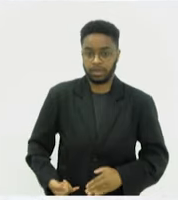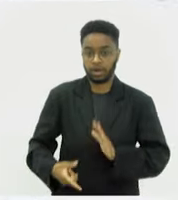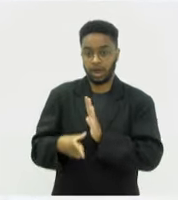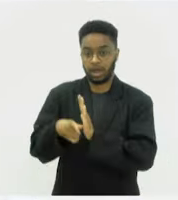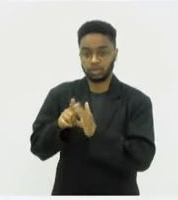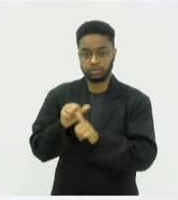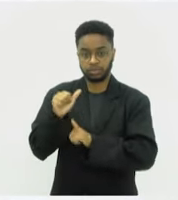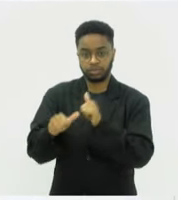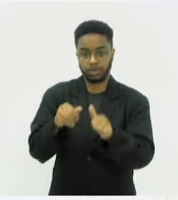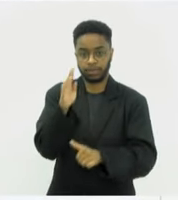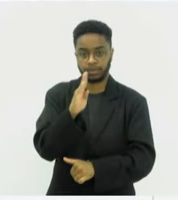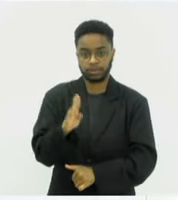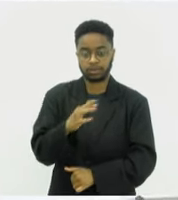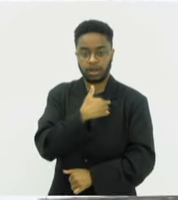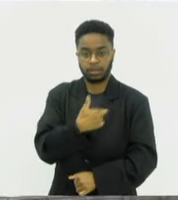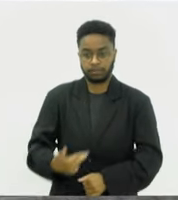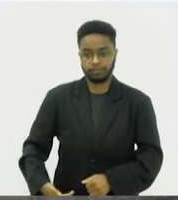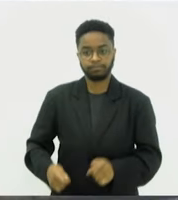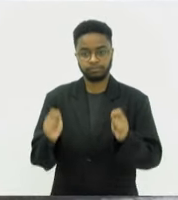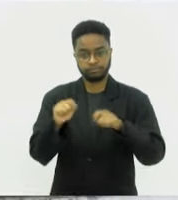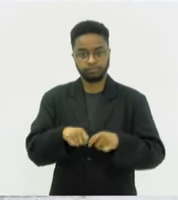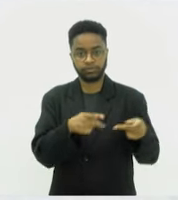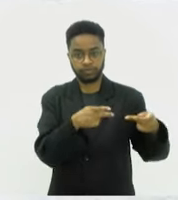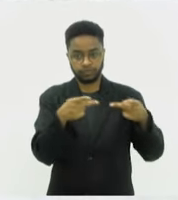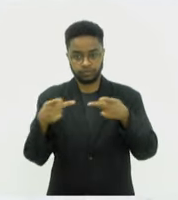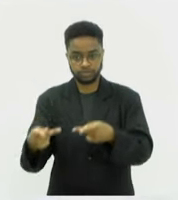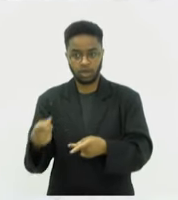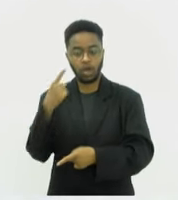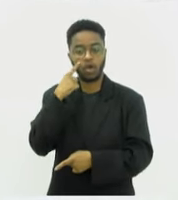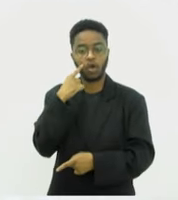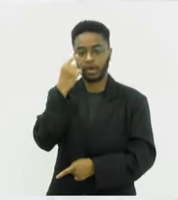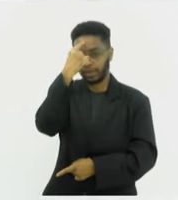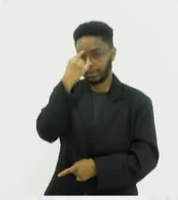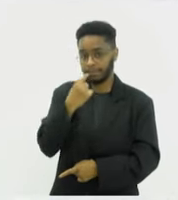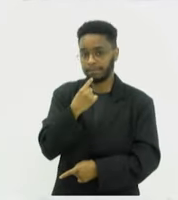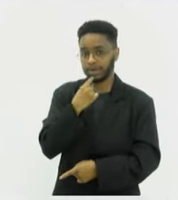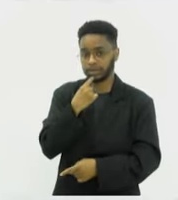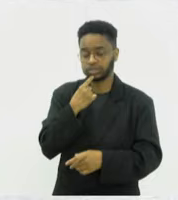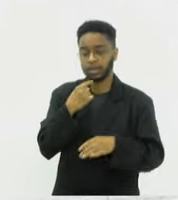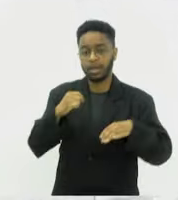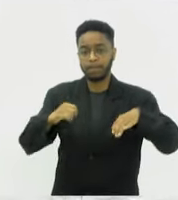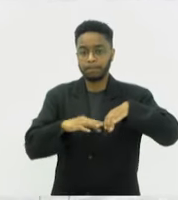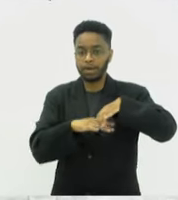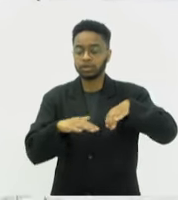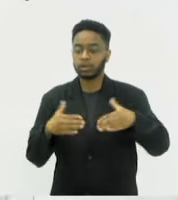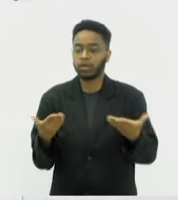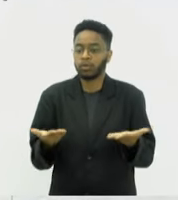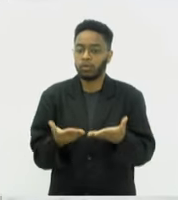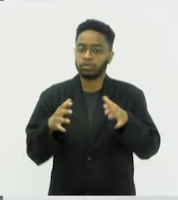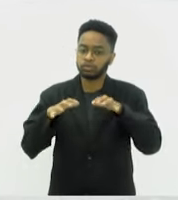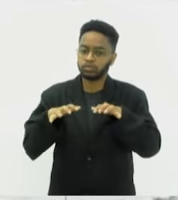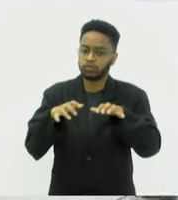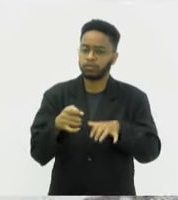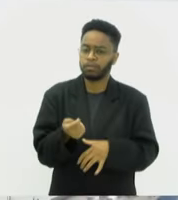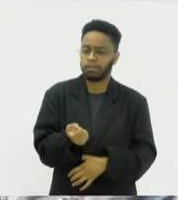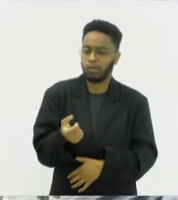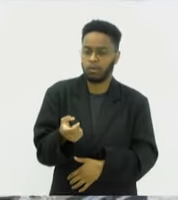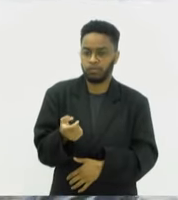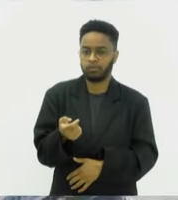República. Aberta a visitação, olha só a imagem da Baía de Guanabara, nesse momento está chuviscando,